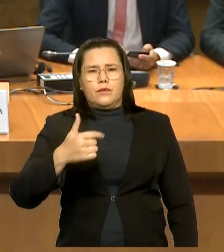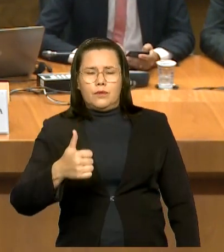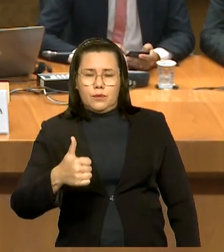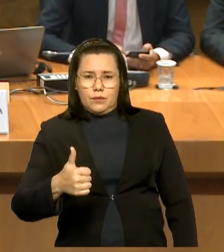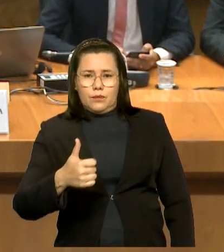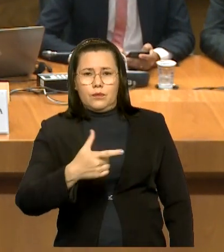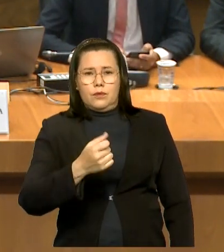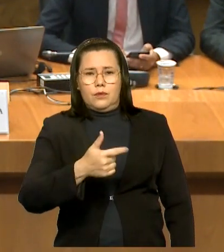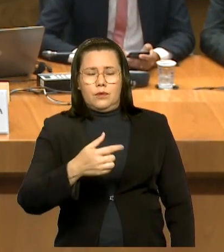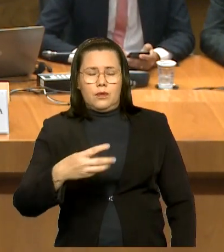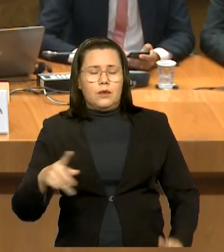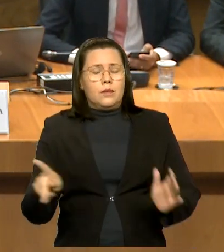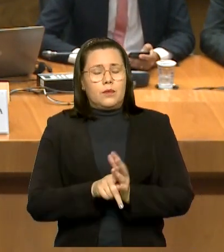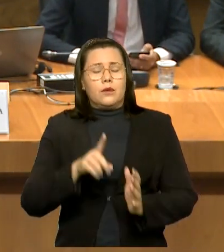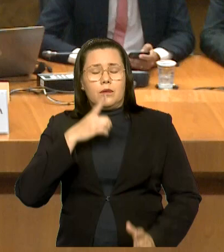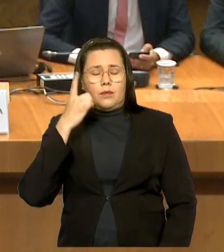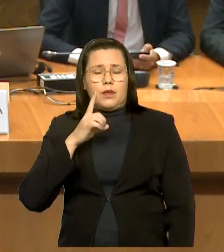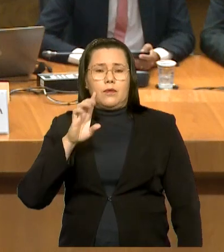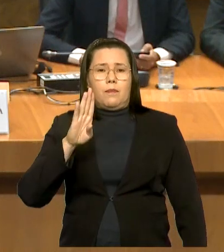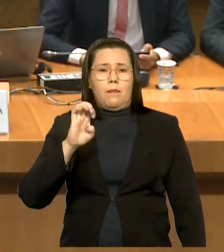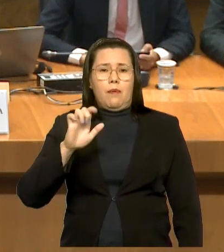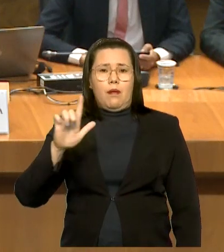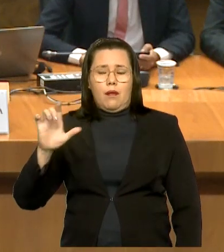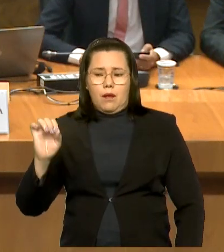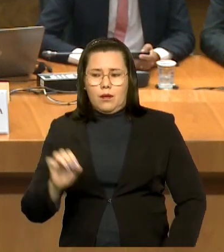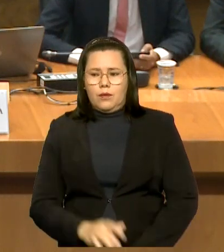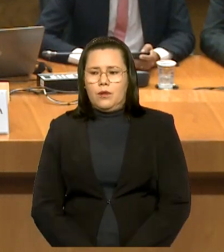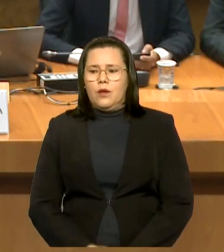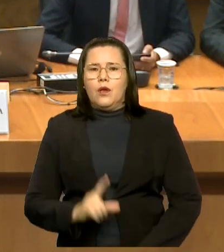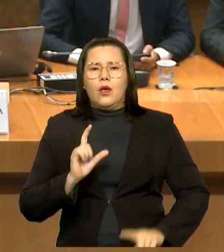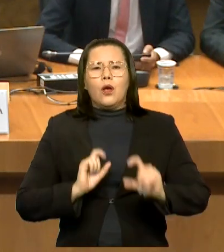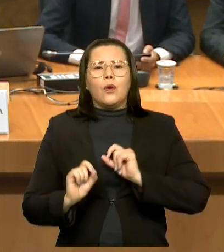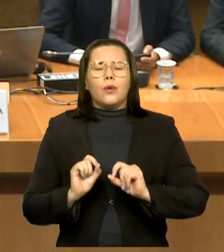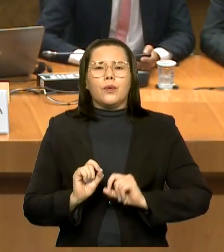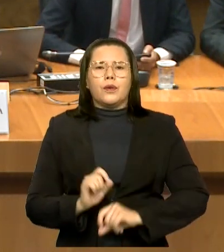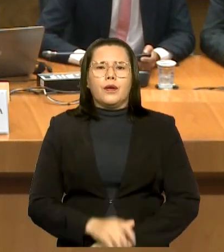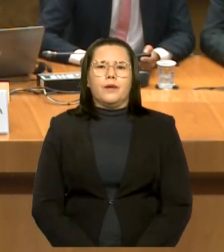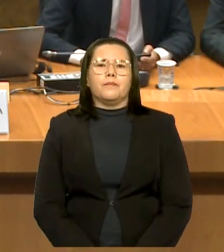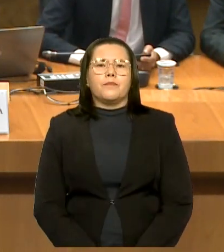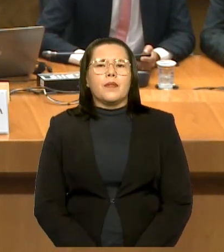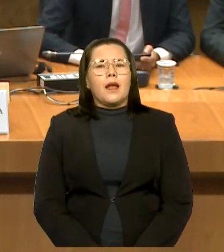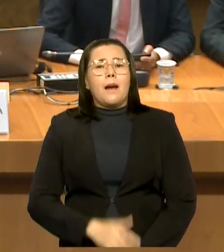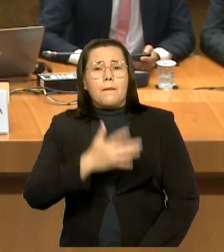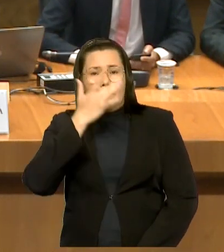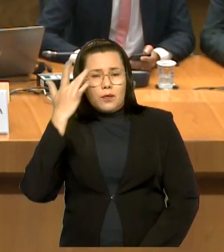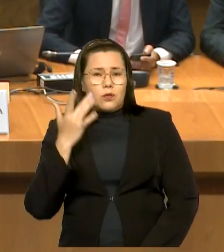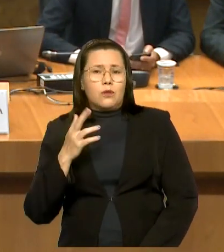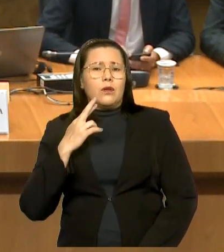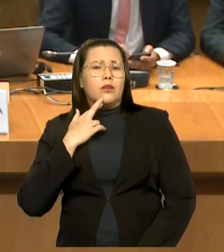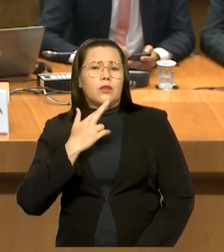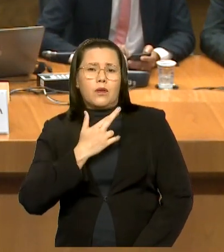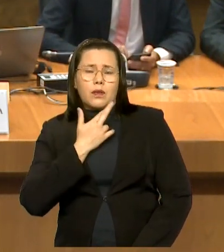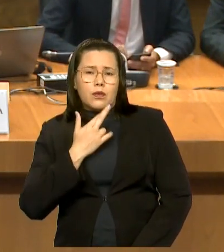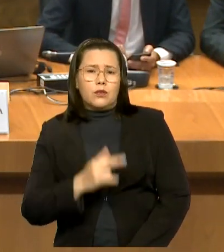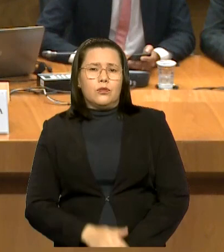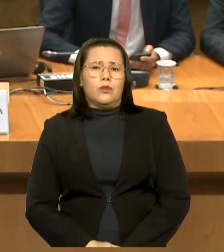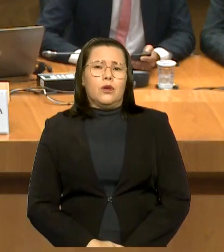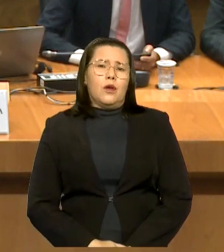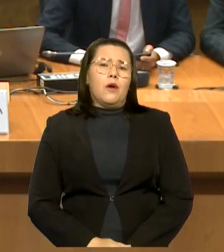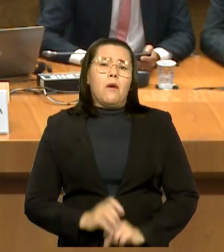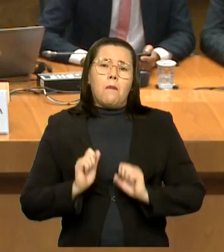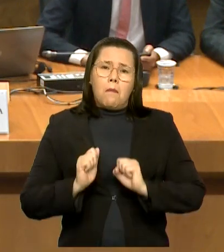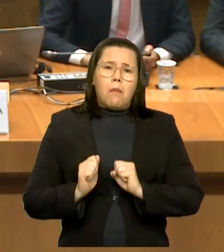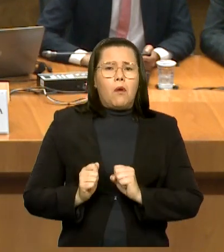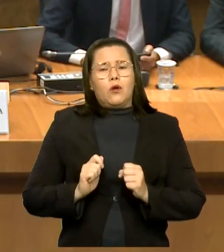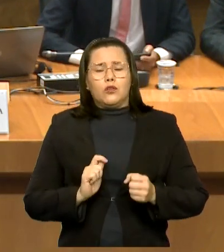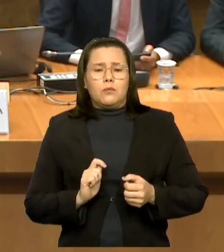de serviço ou gorjeta, bem como sua natureza opcional e facultativa, quando cobrada por restaurantes, lanchonetes,